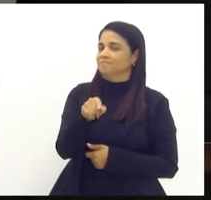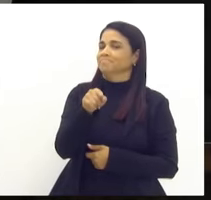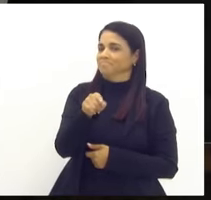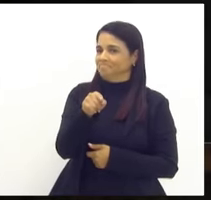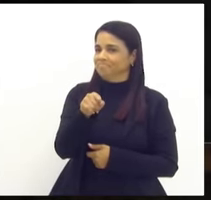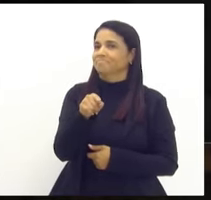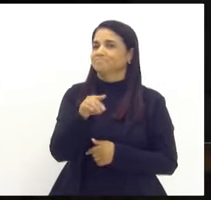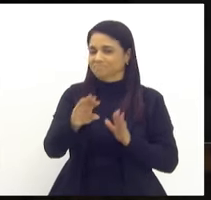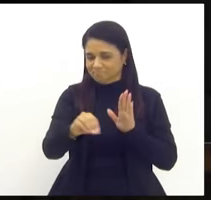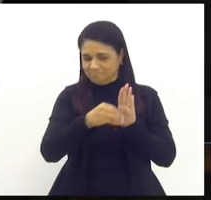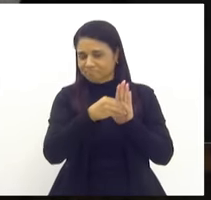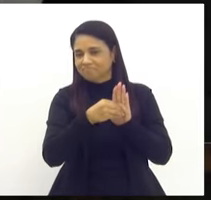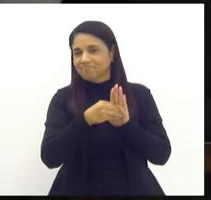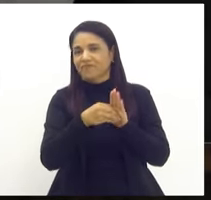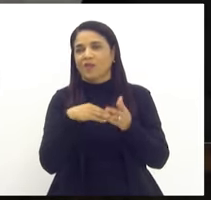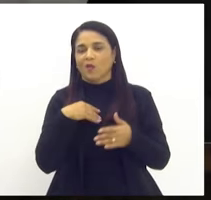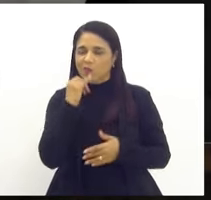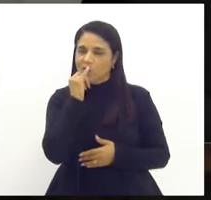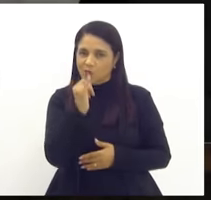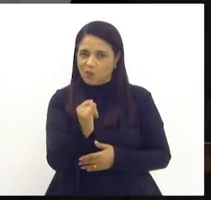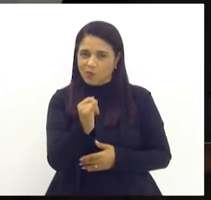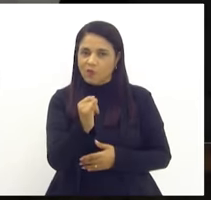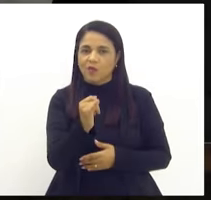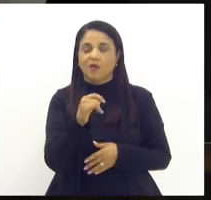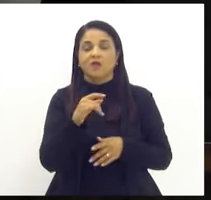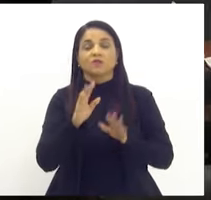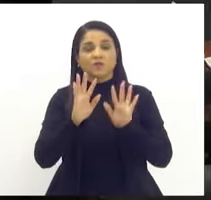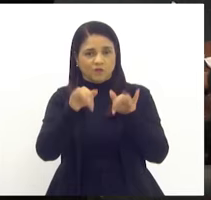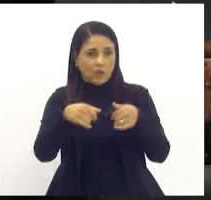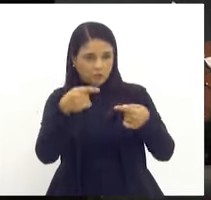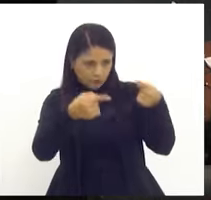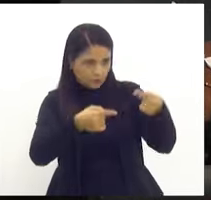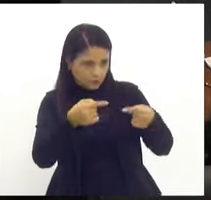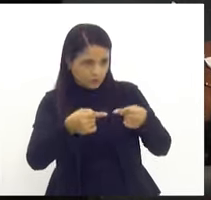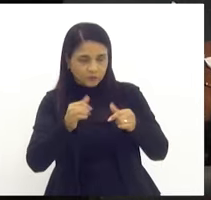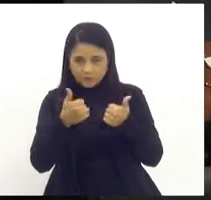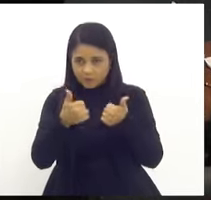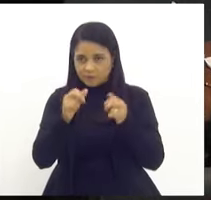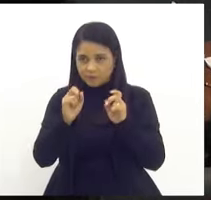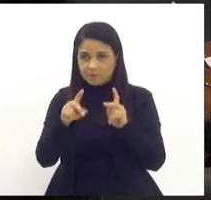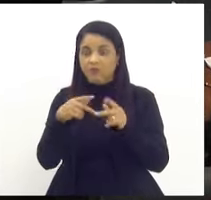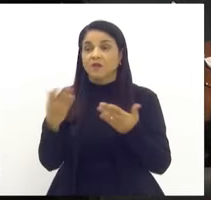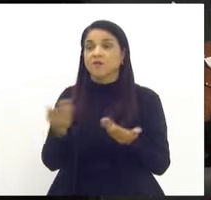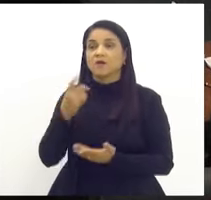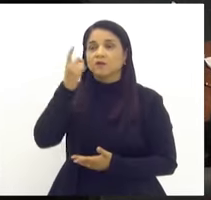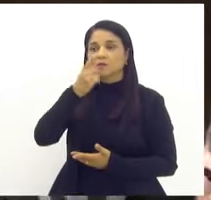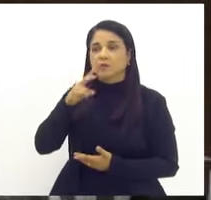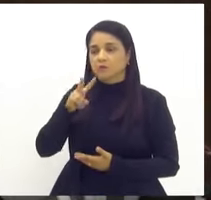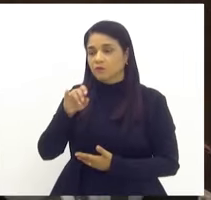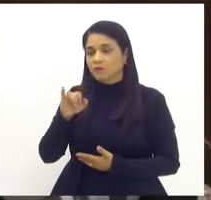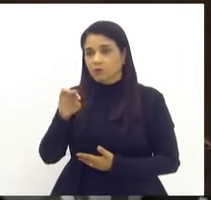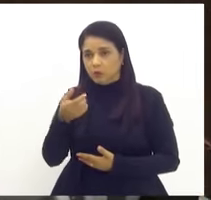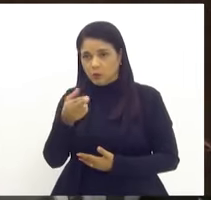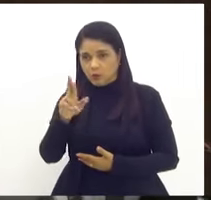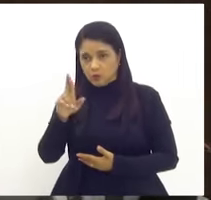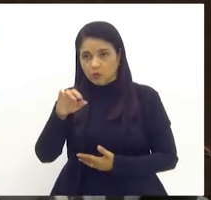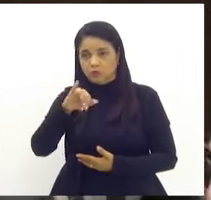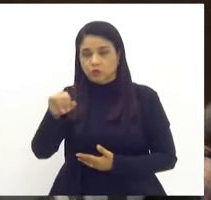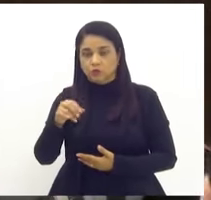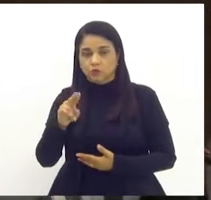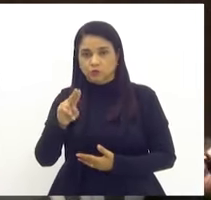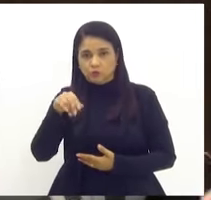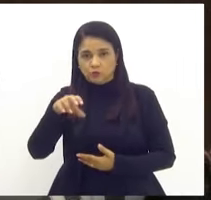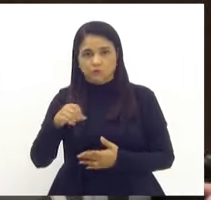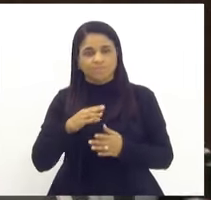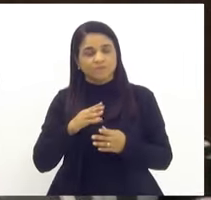Eu tô fazendo só o protocolo da fala mas ao final a discussão Deputado Vitor Júnior senhor presidente só reforçando aqui a